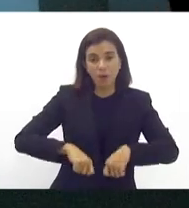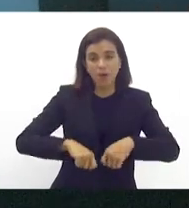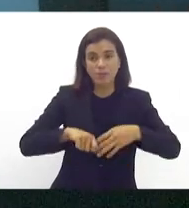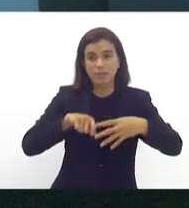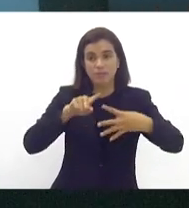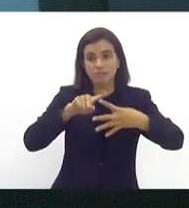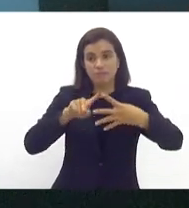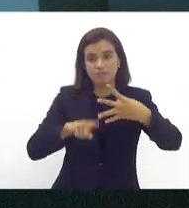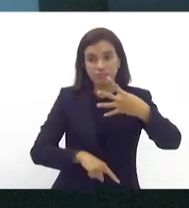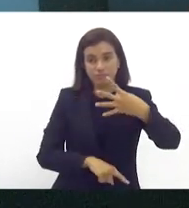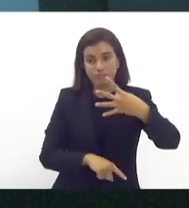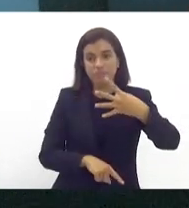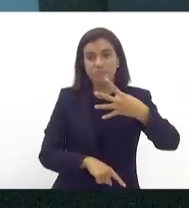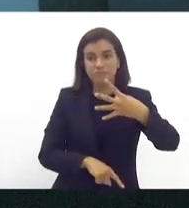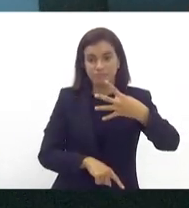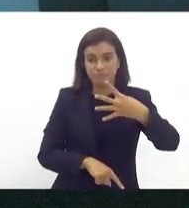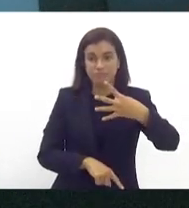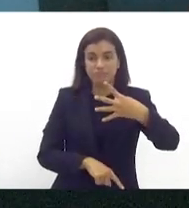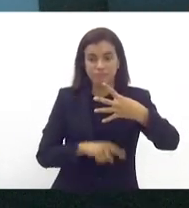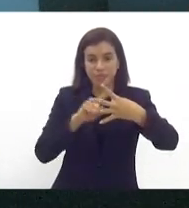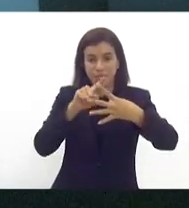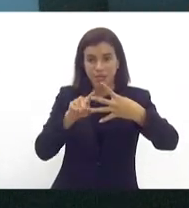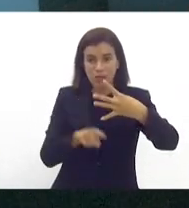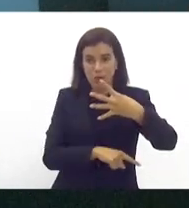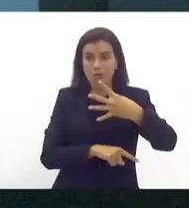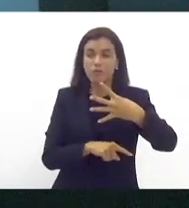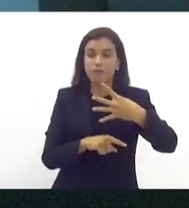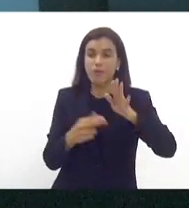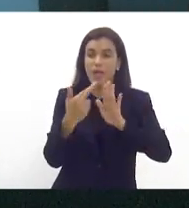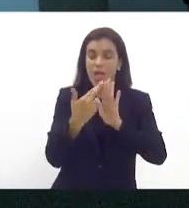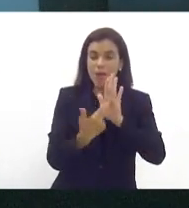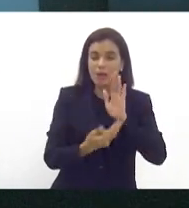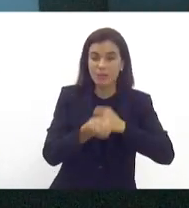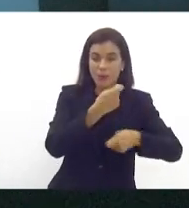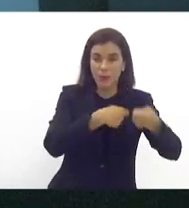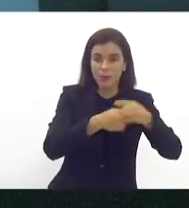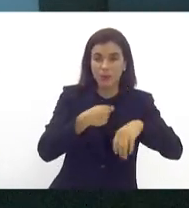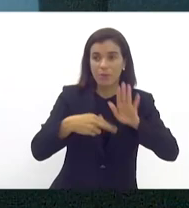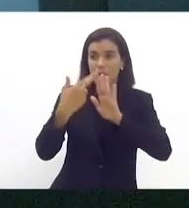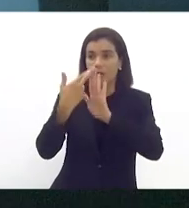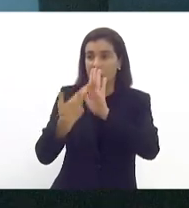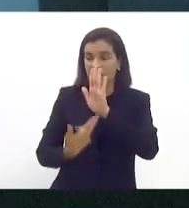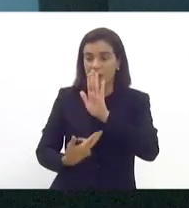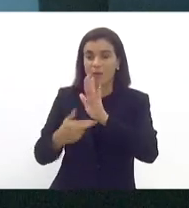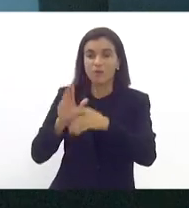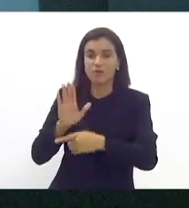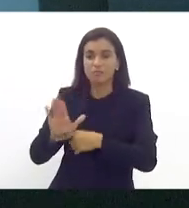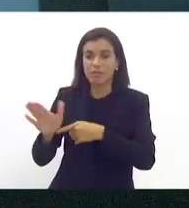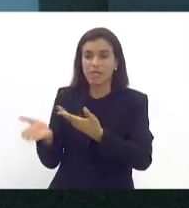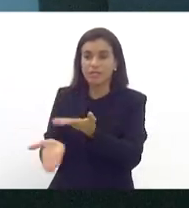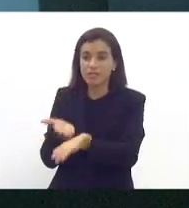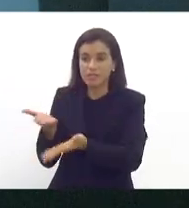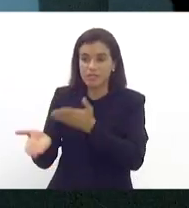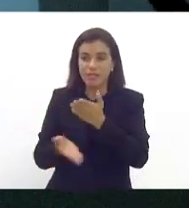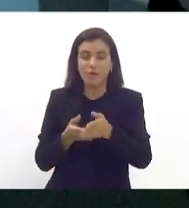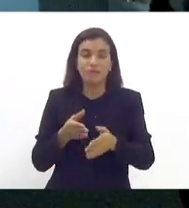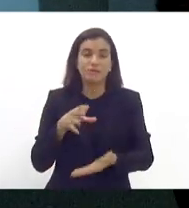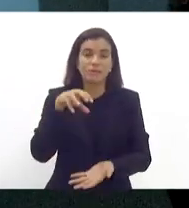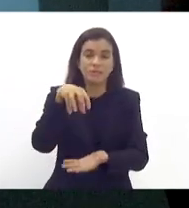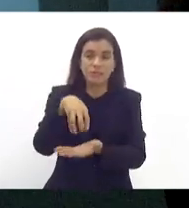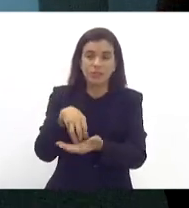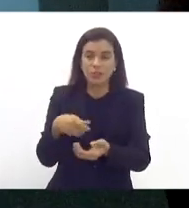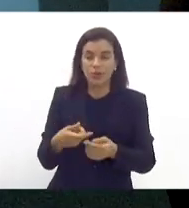dividida pode ser compreendida em quatro pilares regulação Econômica regulação assistencial a fiscalização indução da